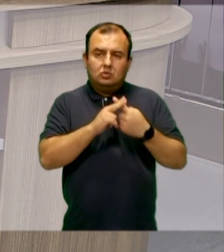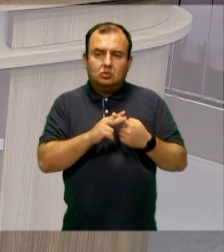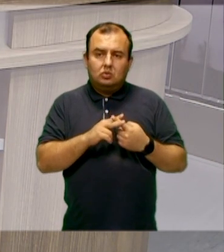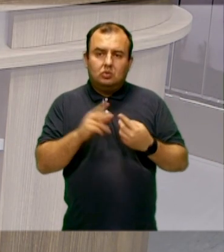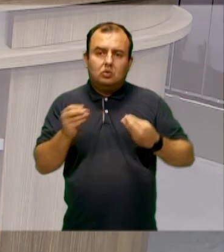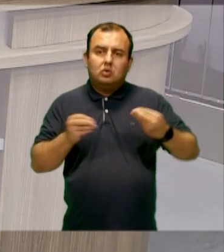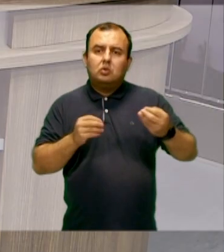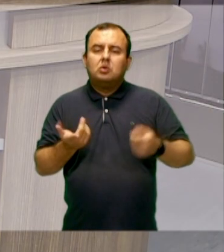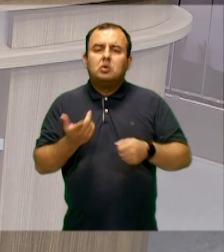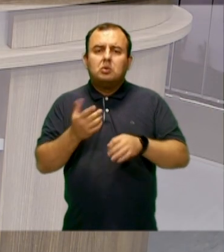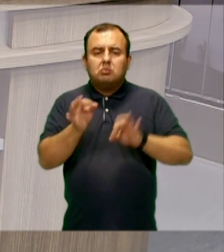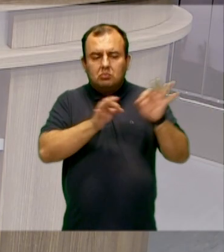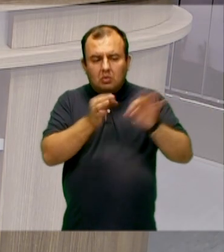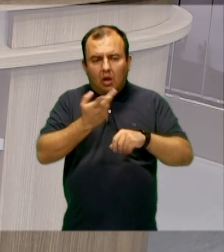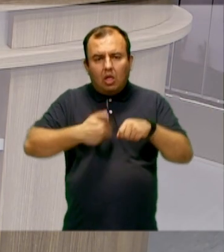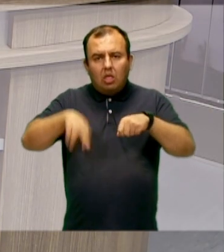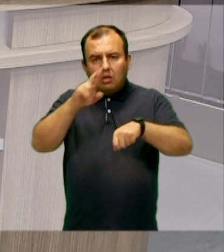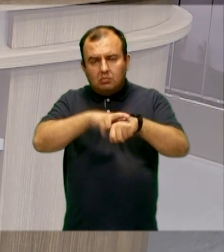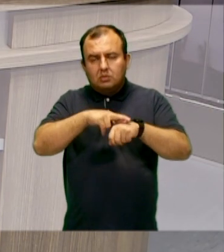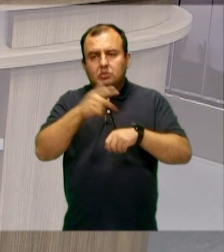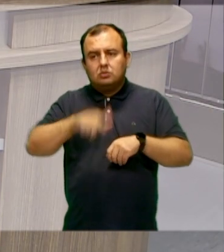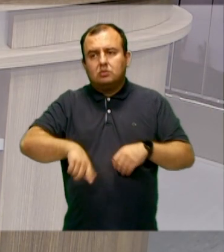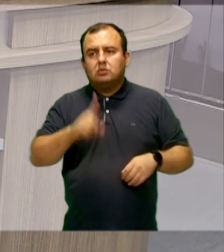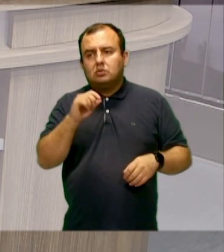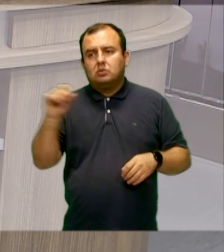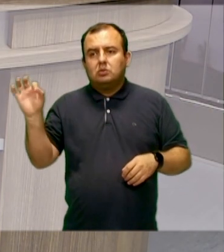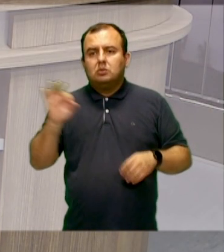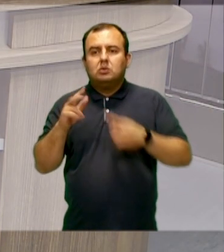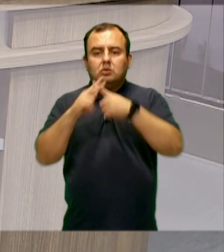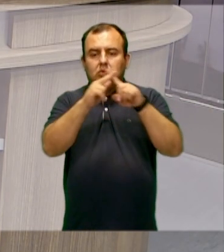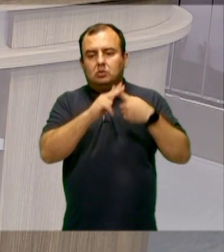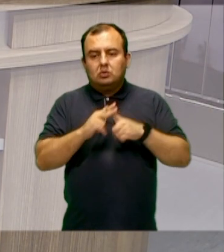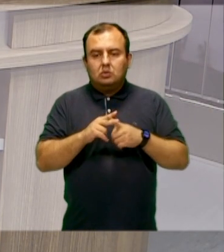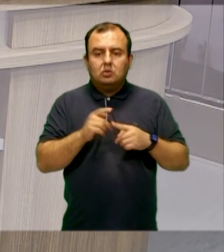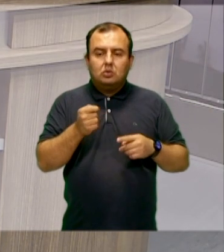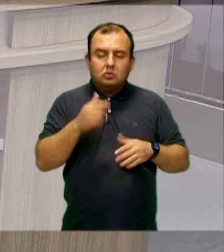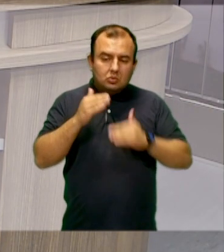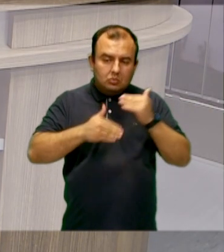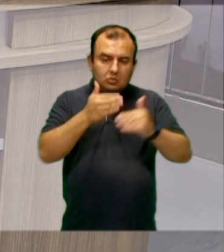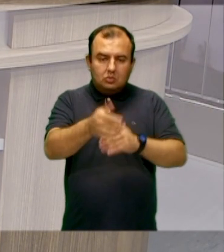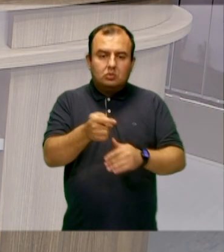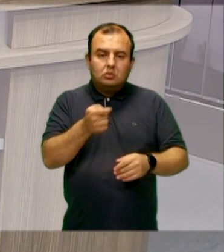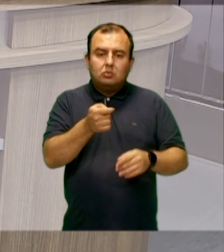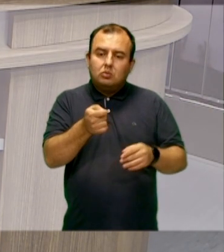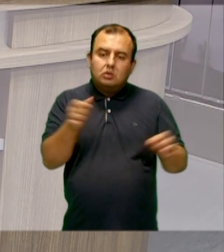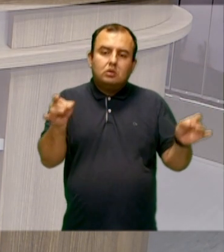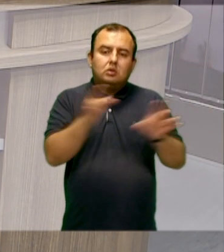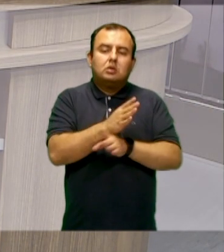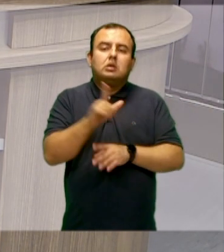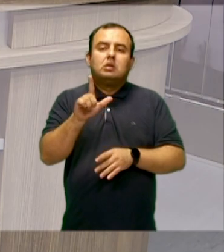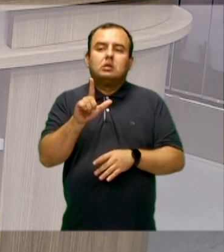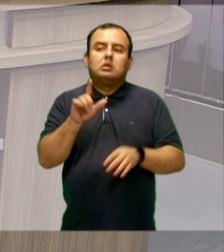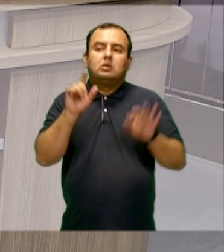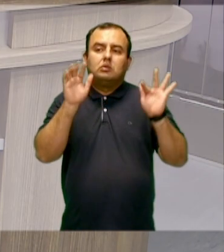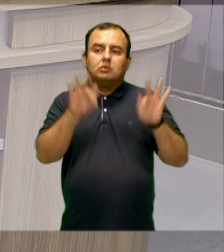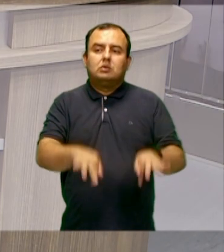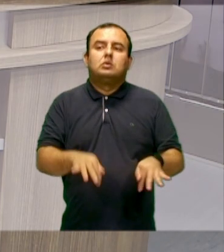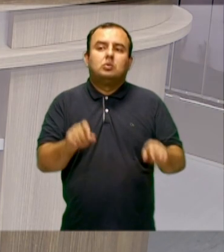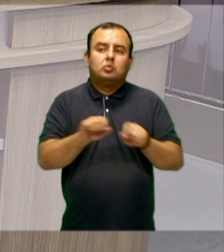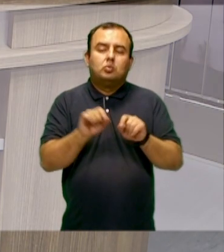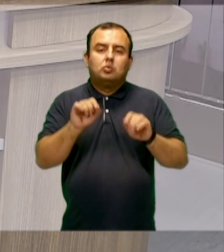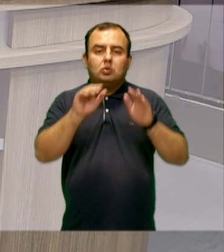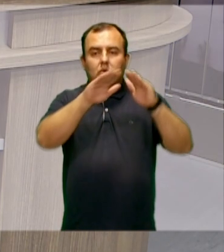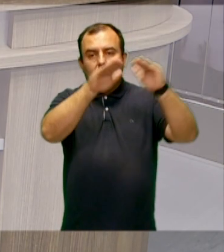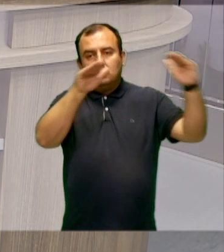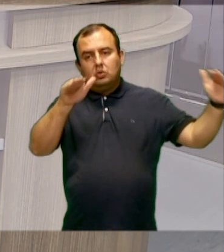como restaurar aquele auditório? Vai ser 100% reformado. A gente está na fase final do processo agora. A gente está só finalizando a questão do